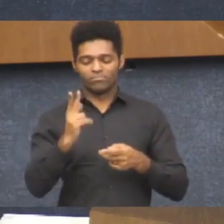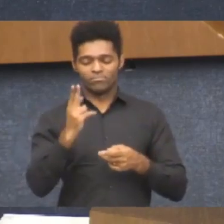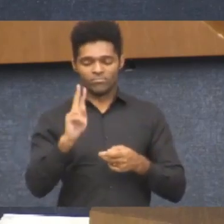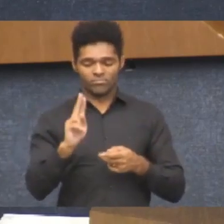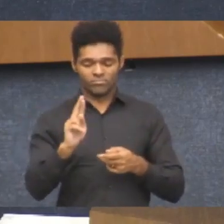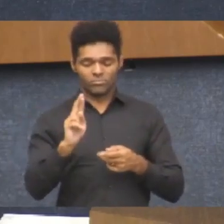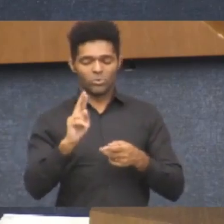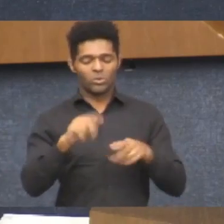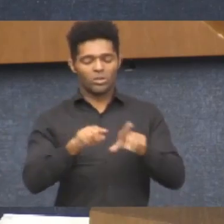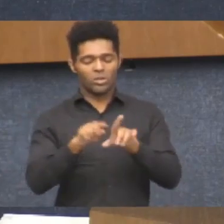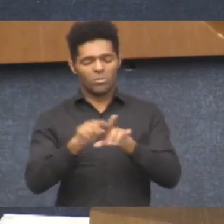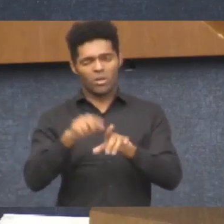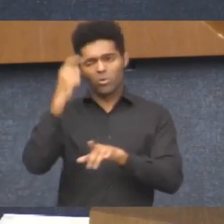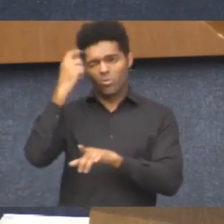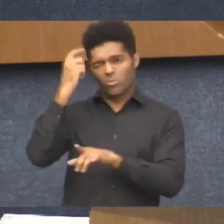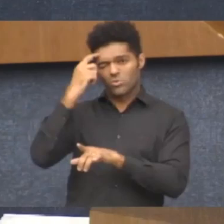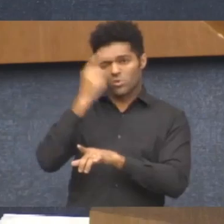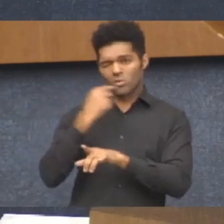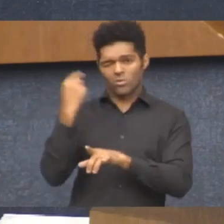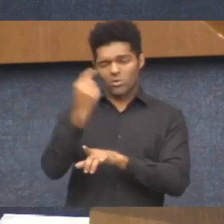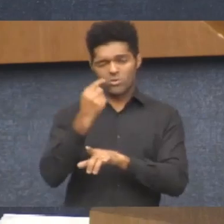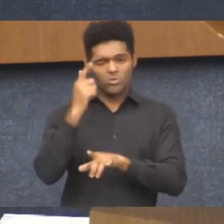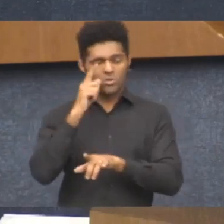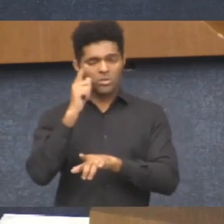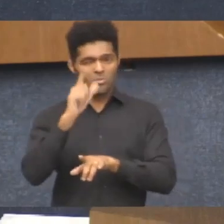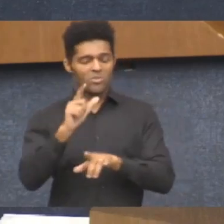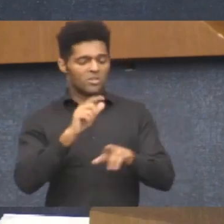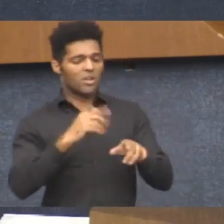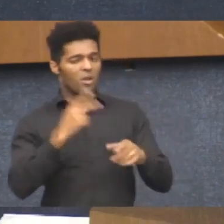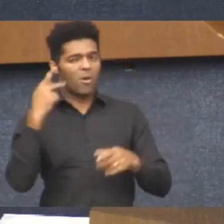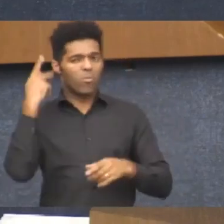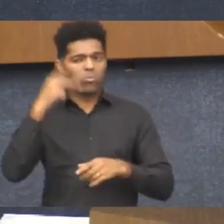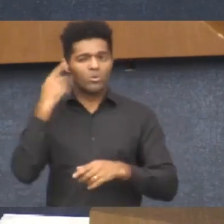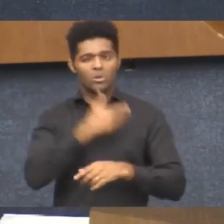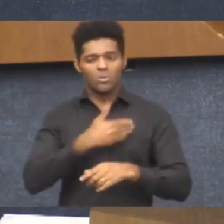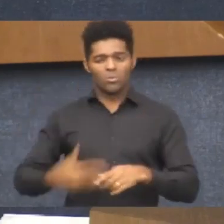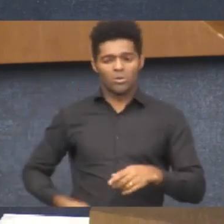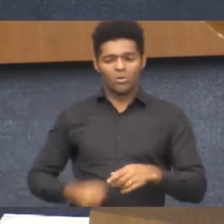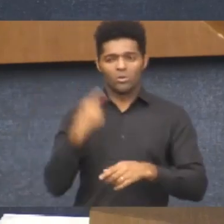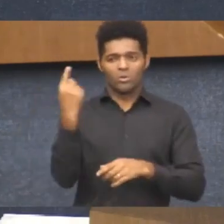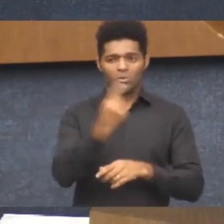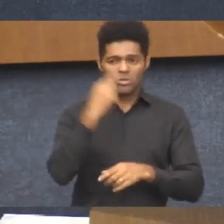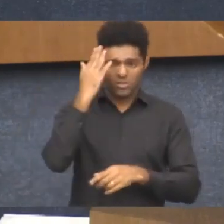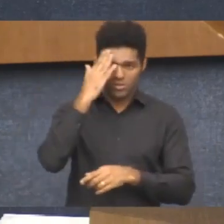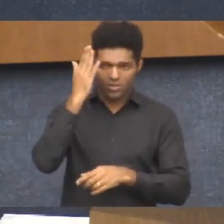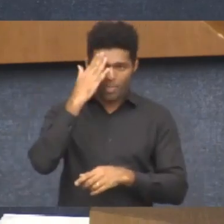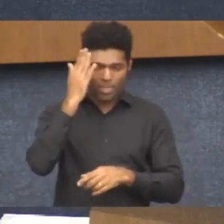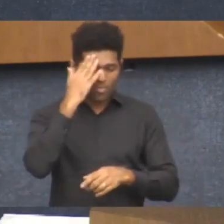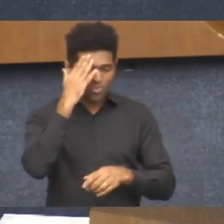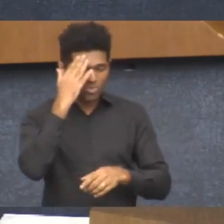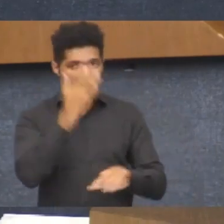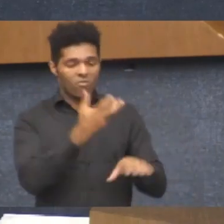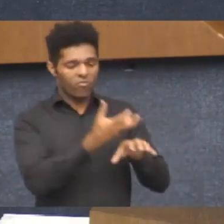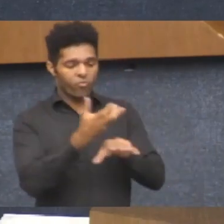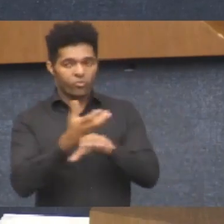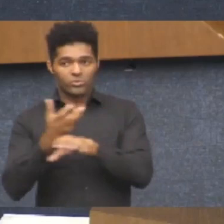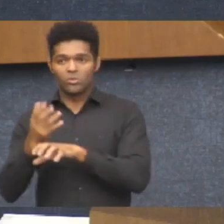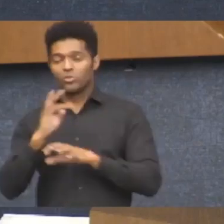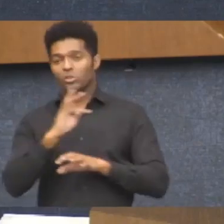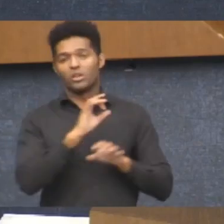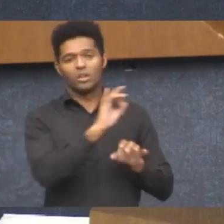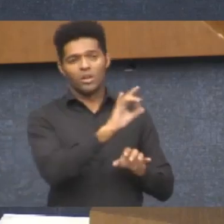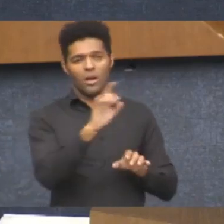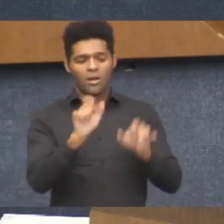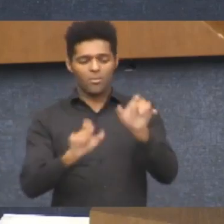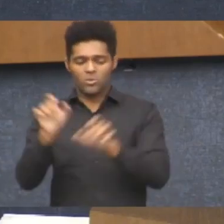papéis, entende que, às vezes, nós vamos ter que nos colocar contrários naquele momento, naquele espaço